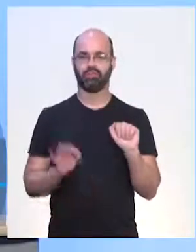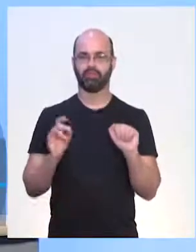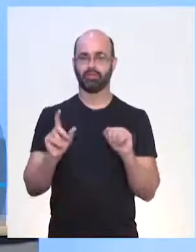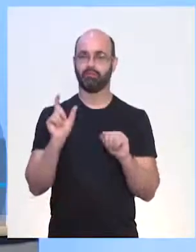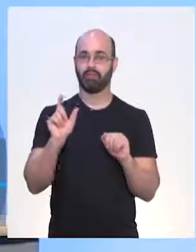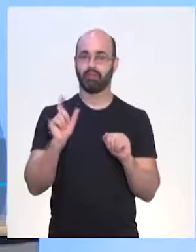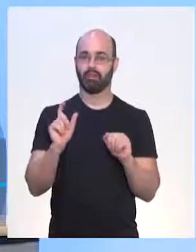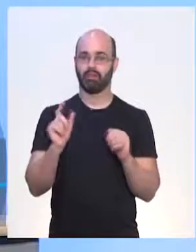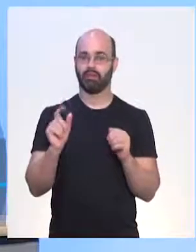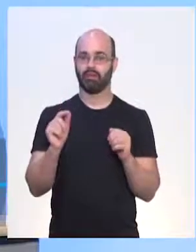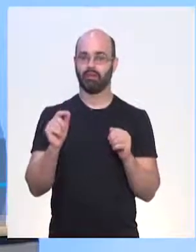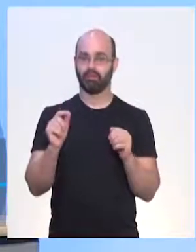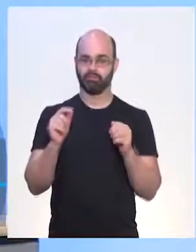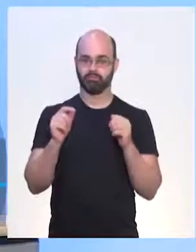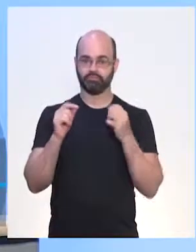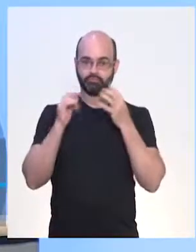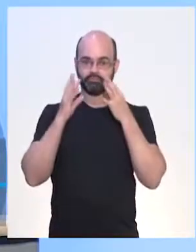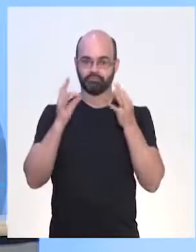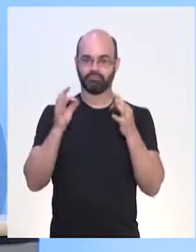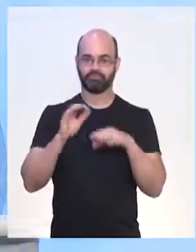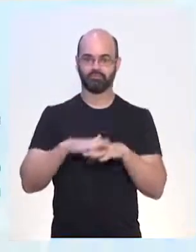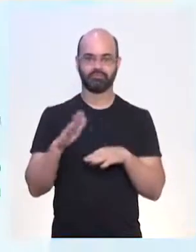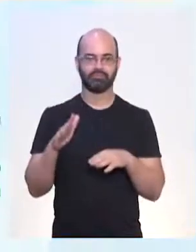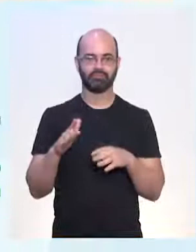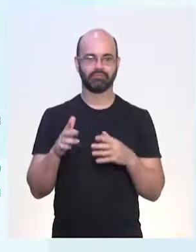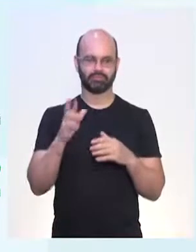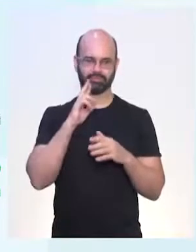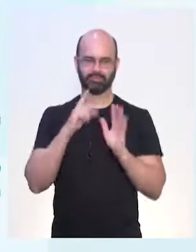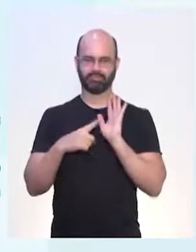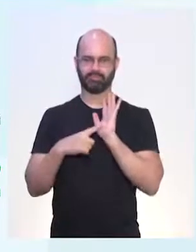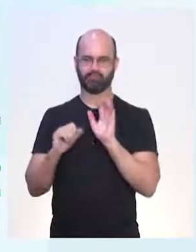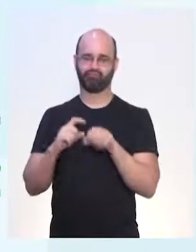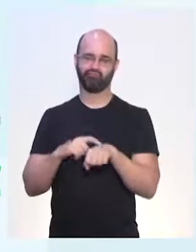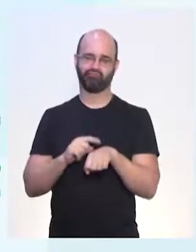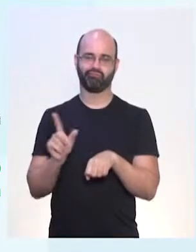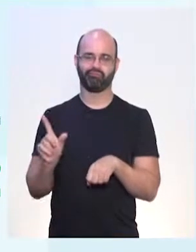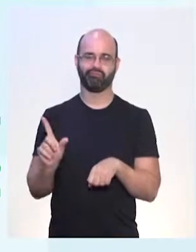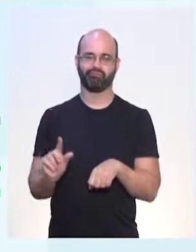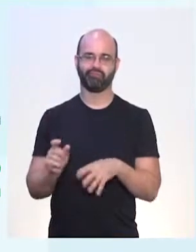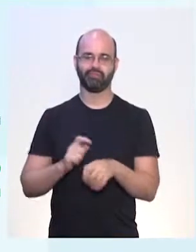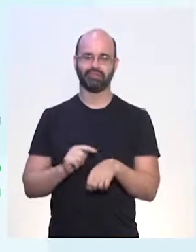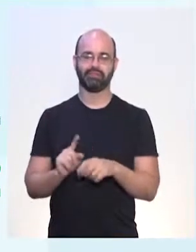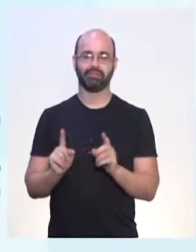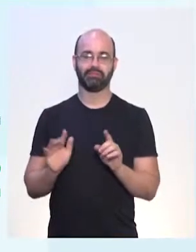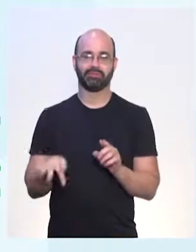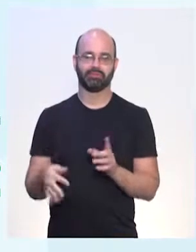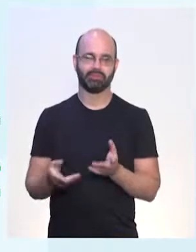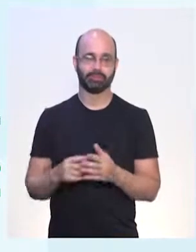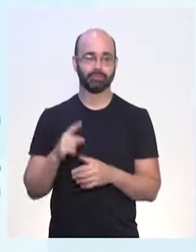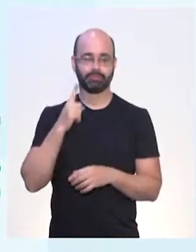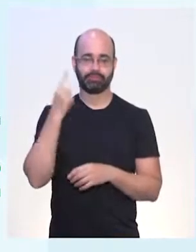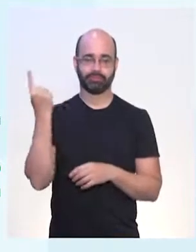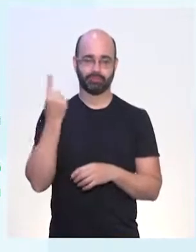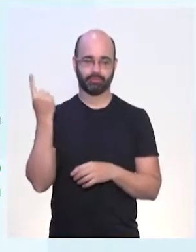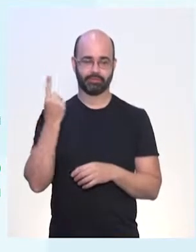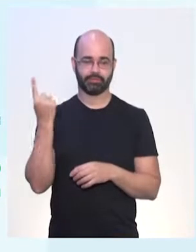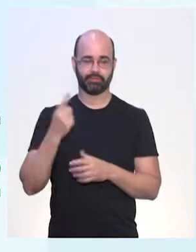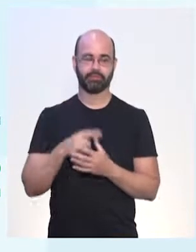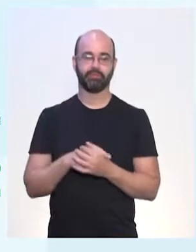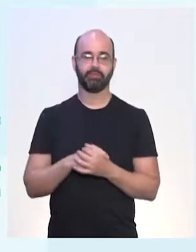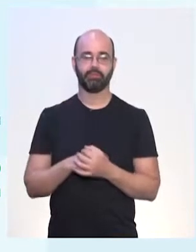atenção, né? Pode colocar a resposta para eles, porque o tempo está acabando. Olha só, então a explosão ocorrida no Líbano é a 1 e na